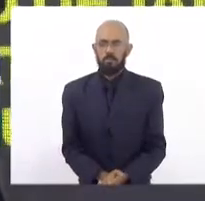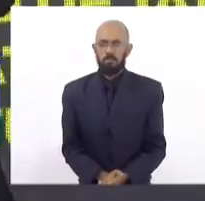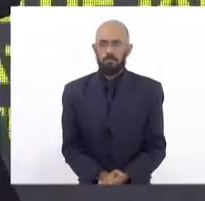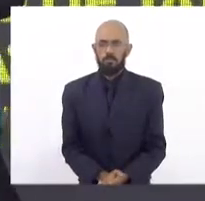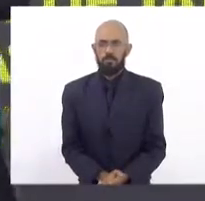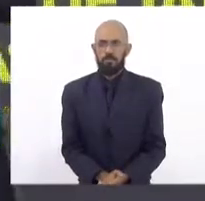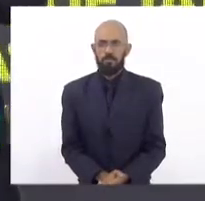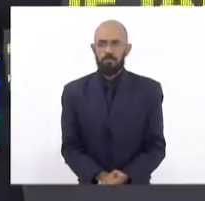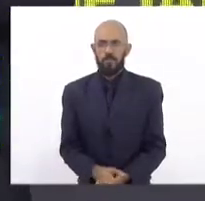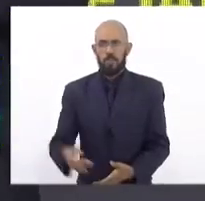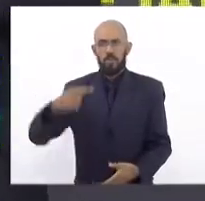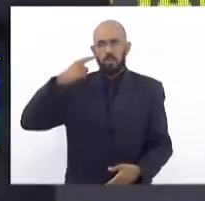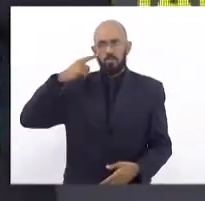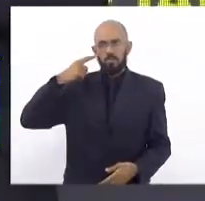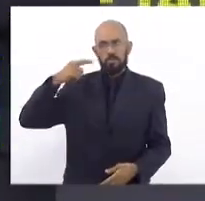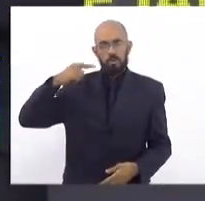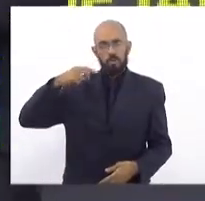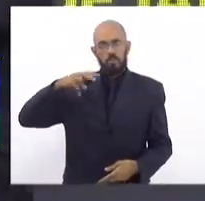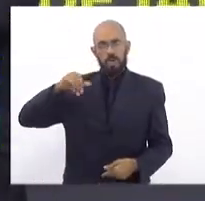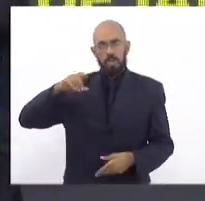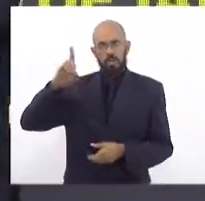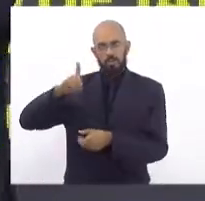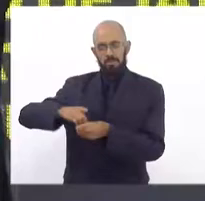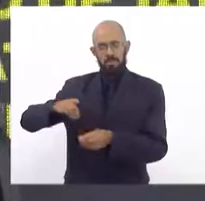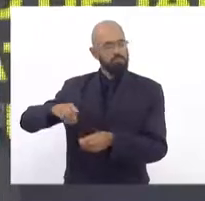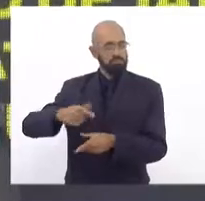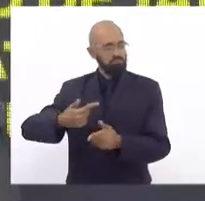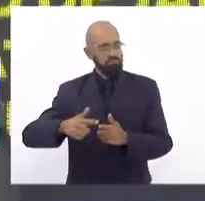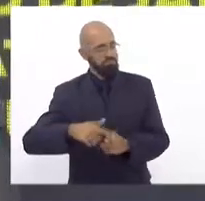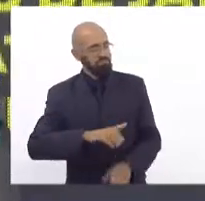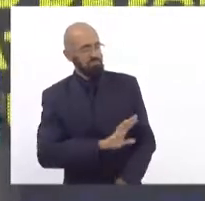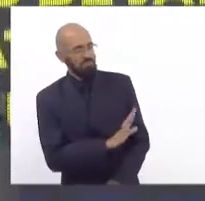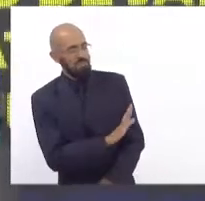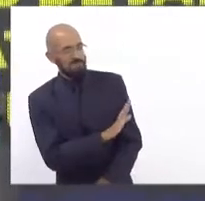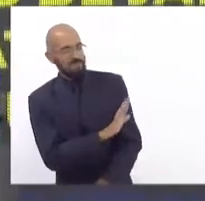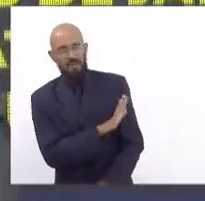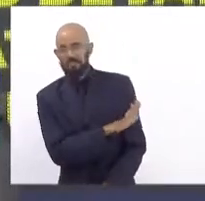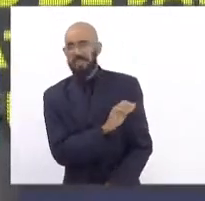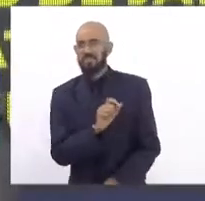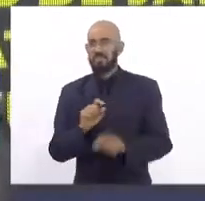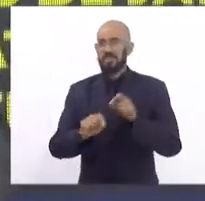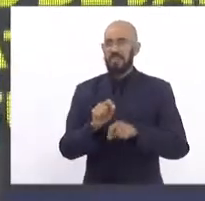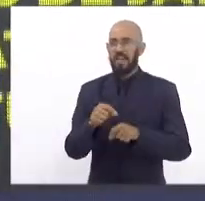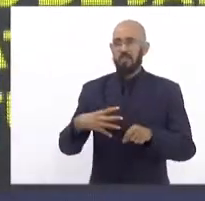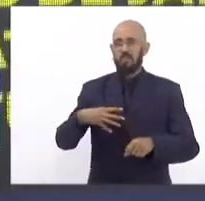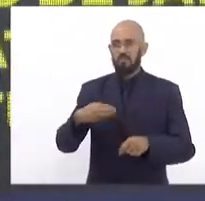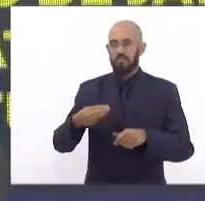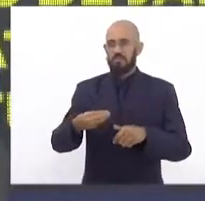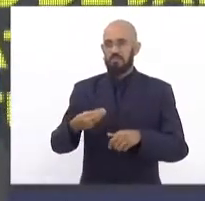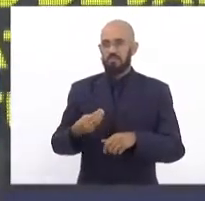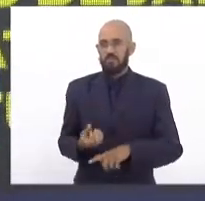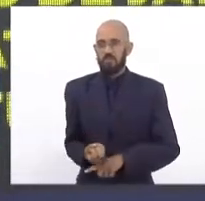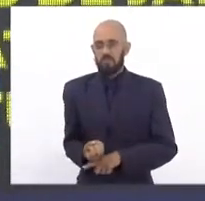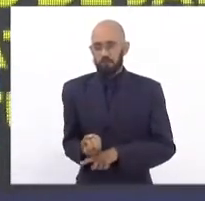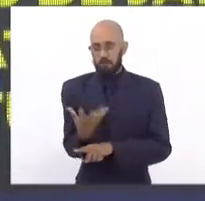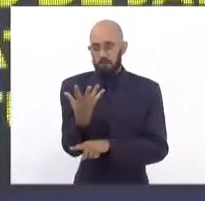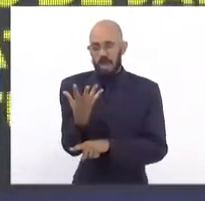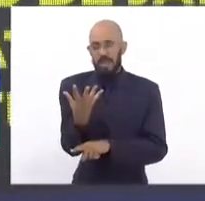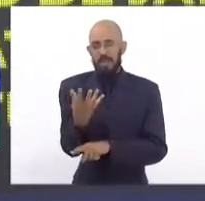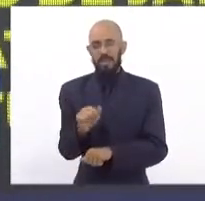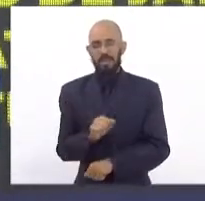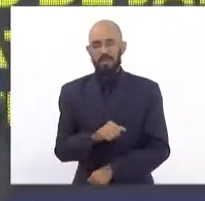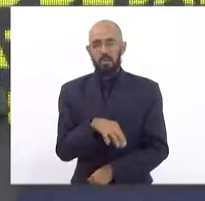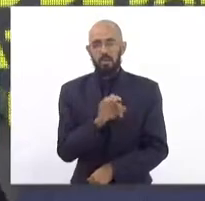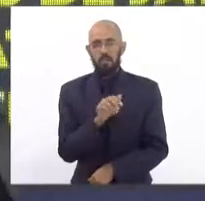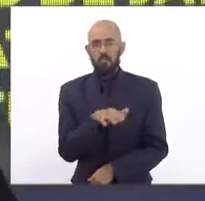Durante a semana vai depositar, não tem problema. Mas como diz o outro, é filho de baleia, o fundo já nasce grande.